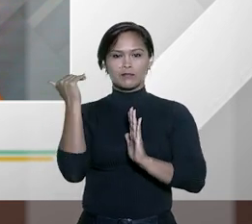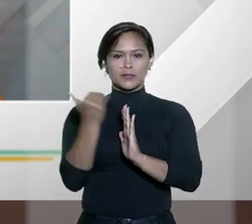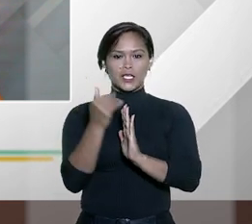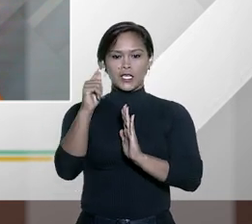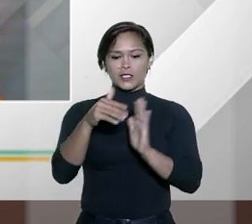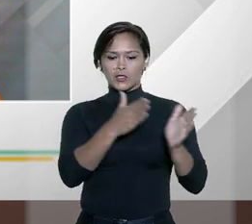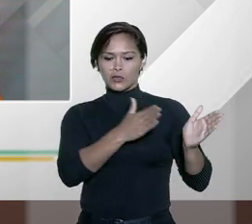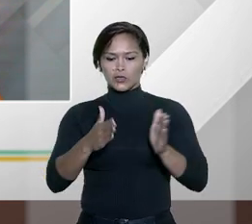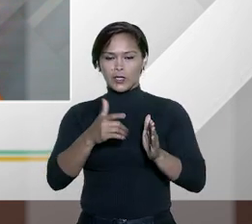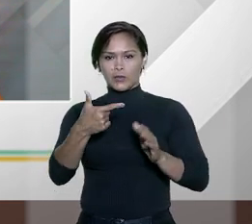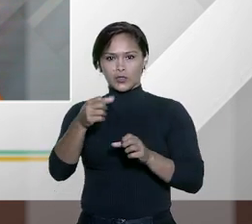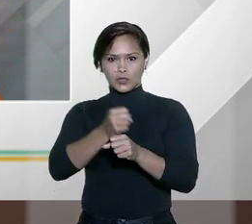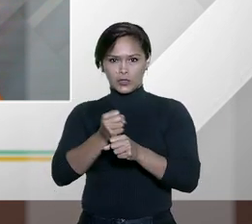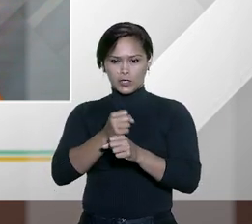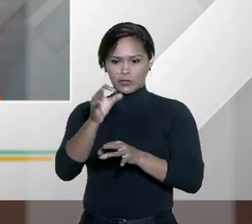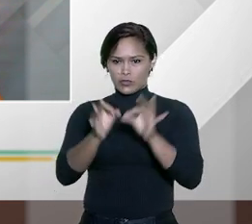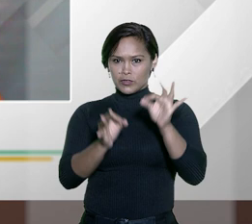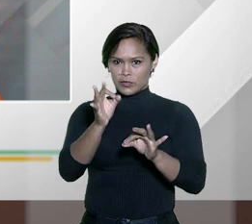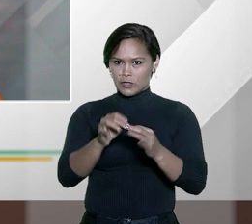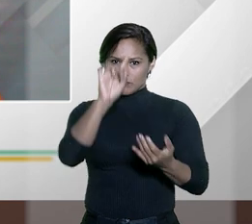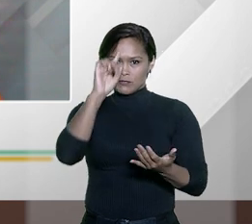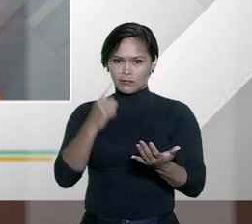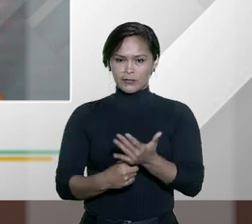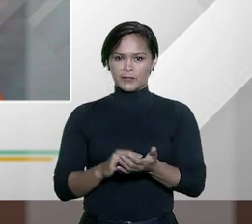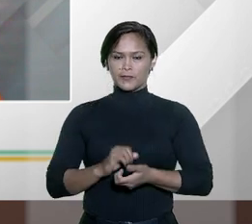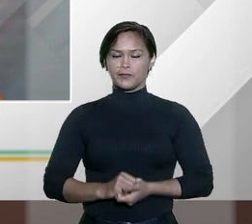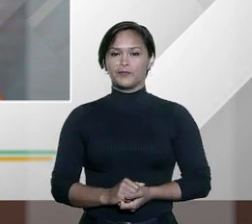obrigação no tempo definido pelo judiciário?